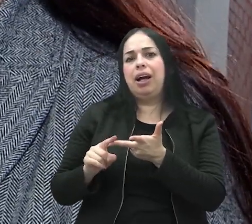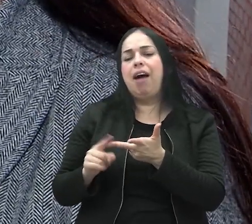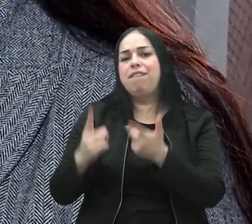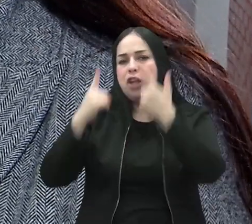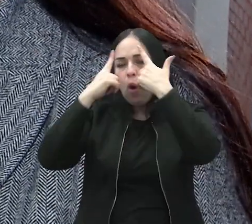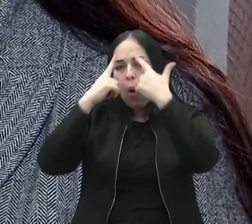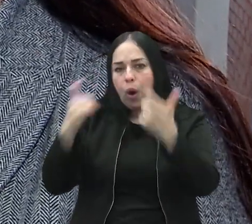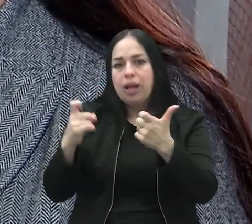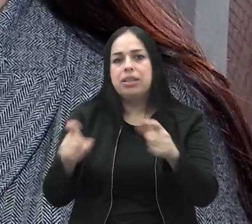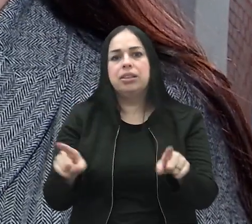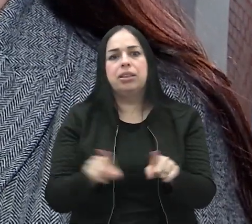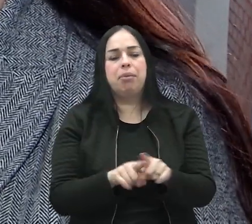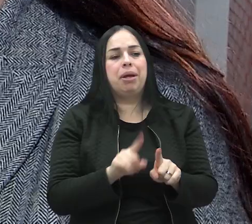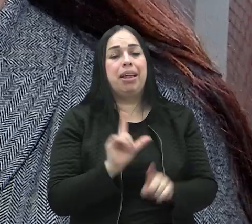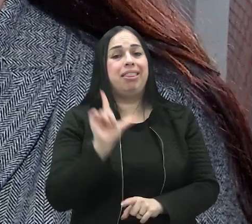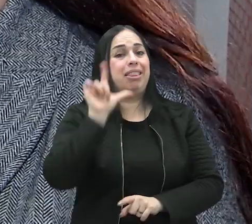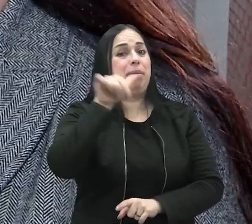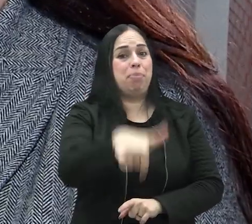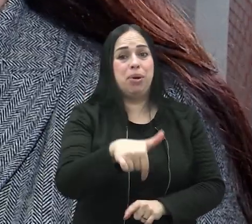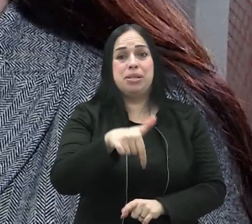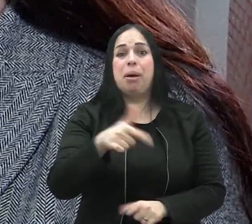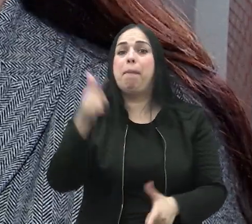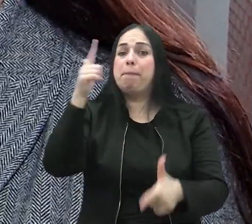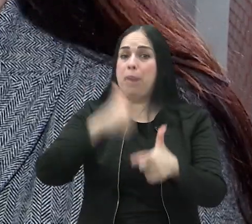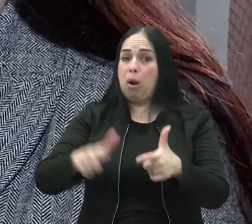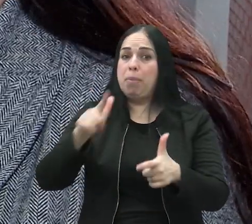e também a dificuldade em se